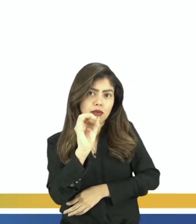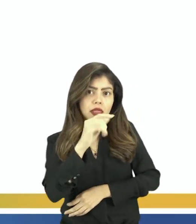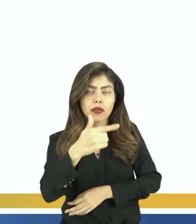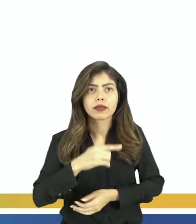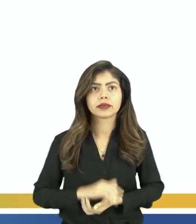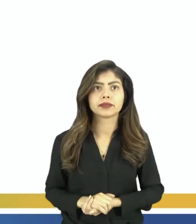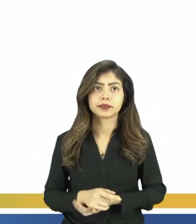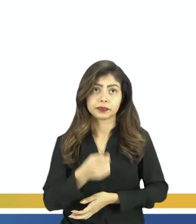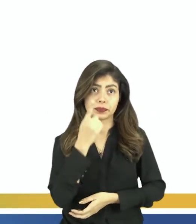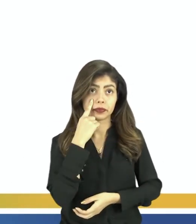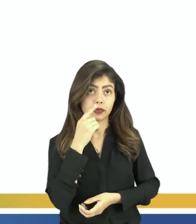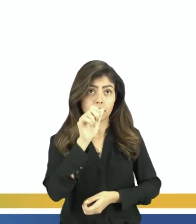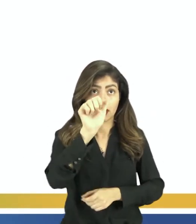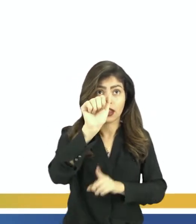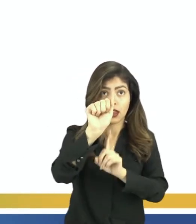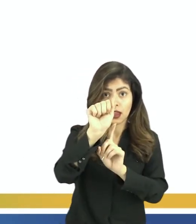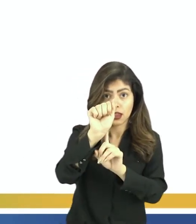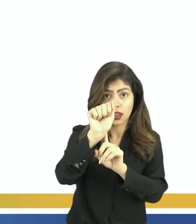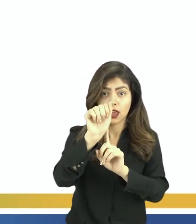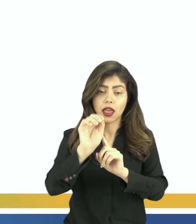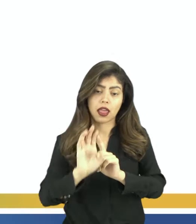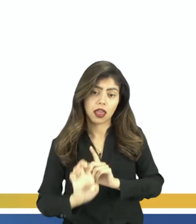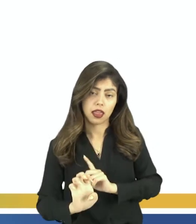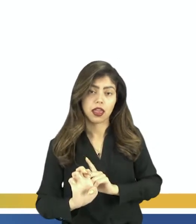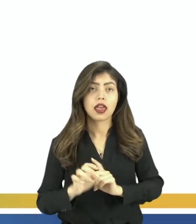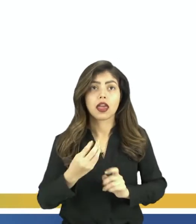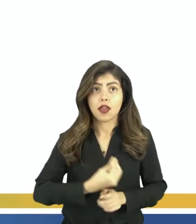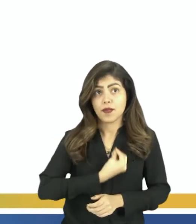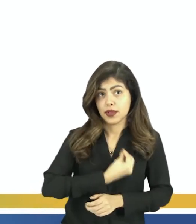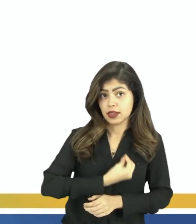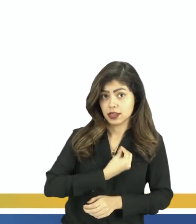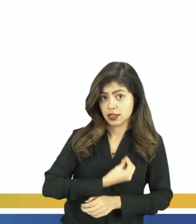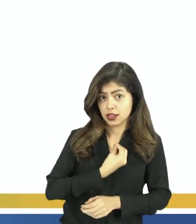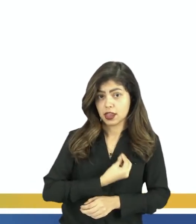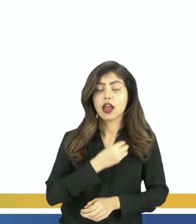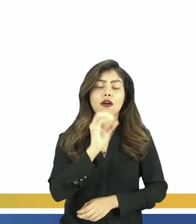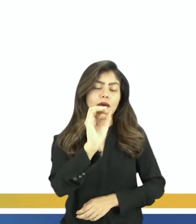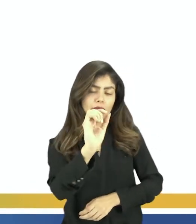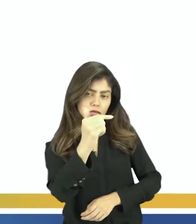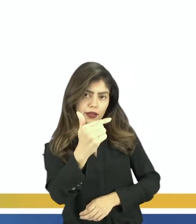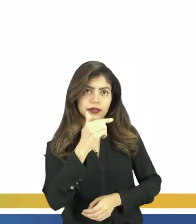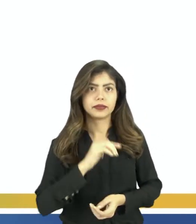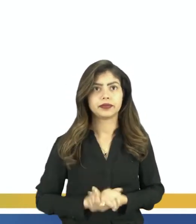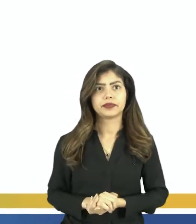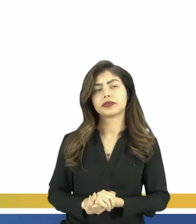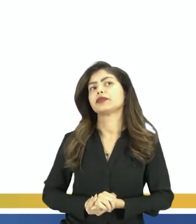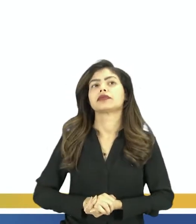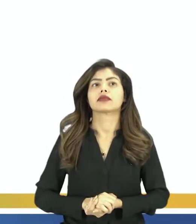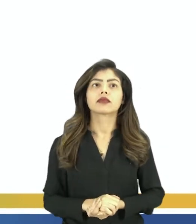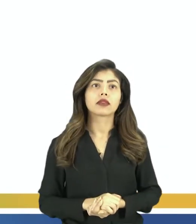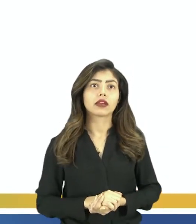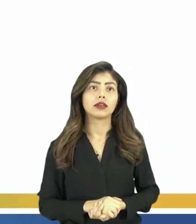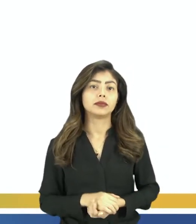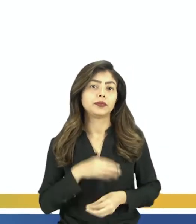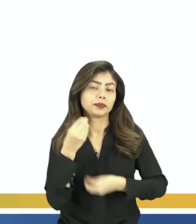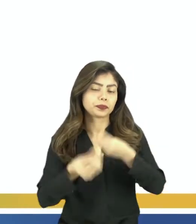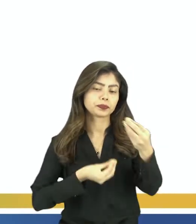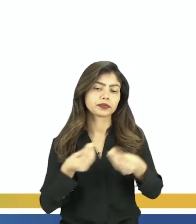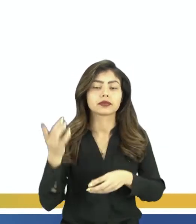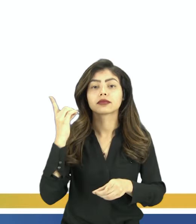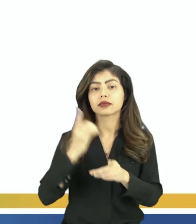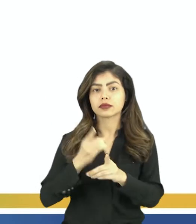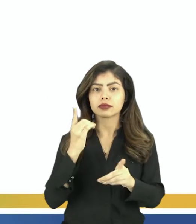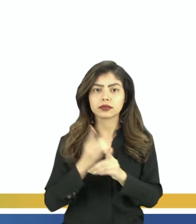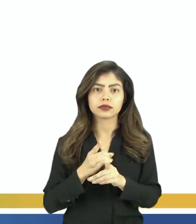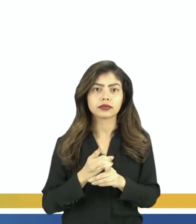na letra A até a letra E, a gente tem a presença de oxigênio na fórmula dos ácidos. Então, como que a gente